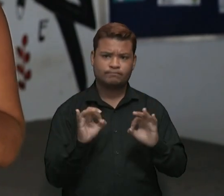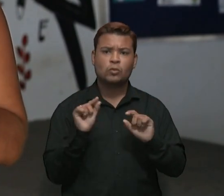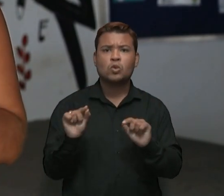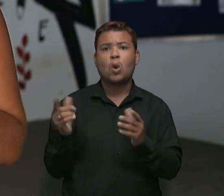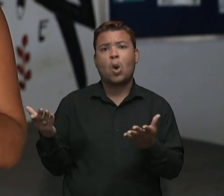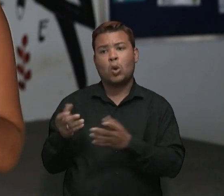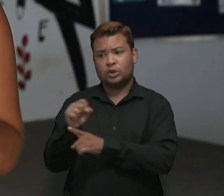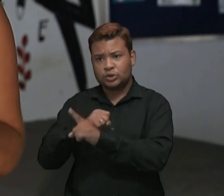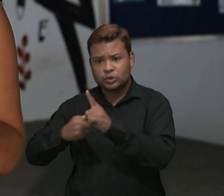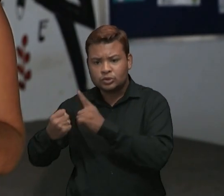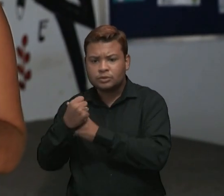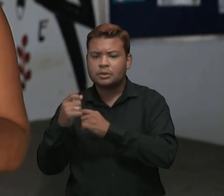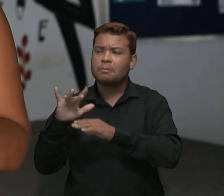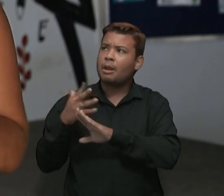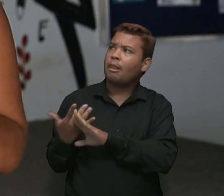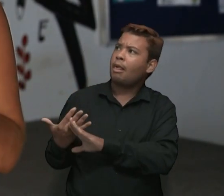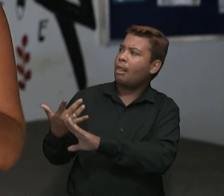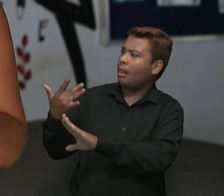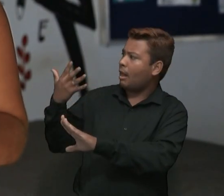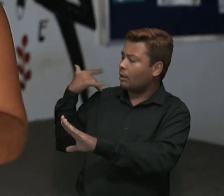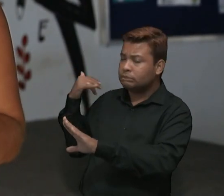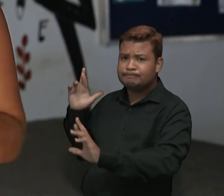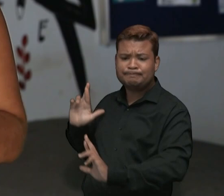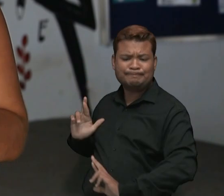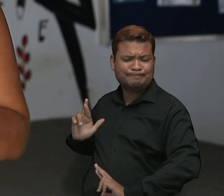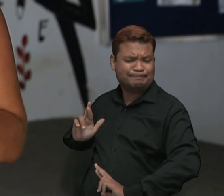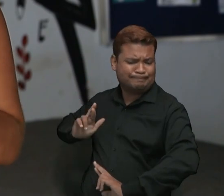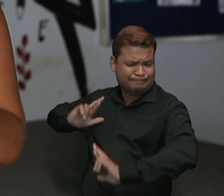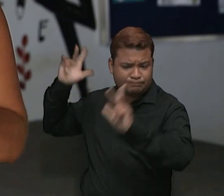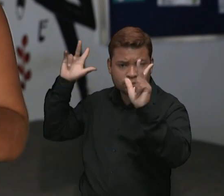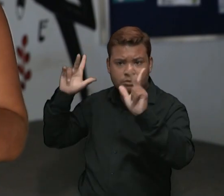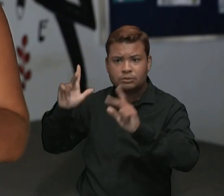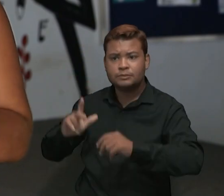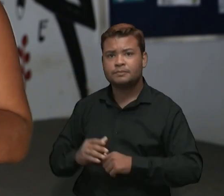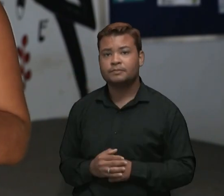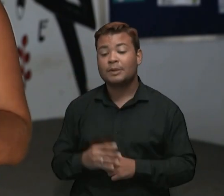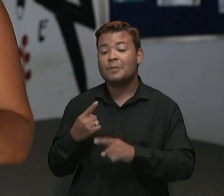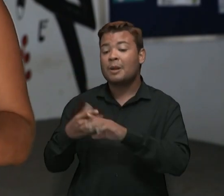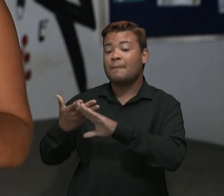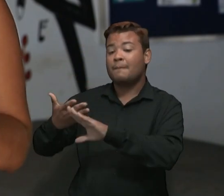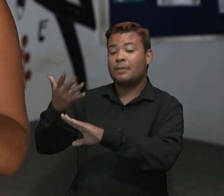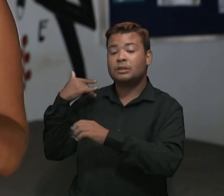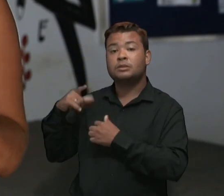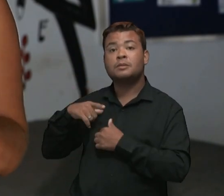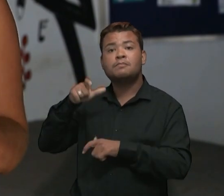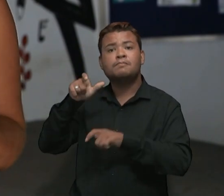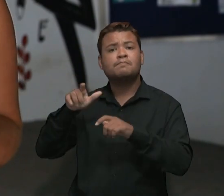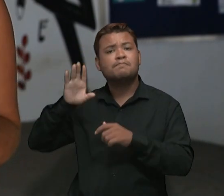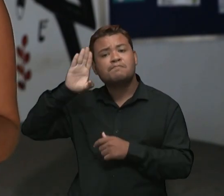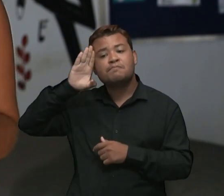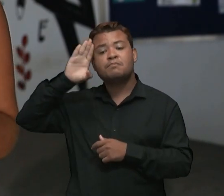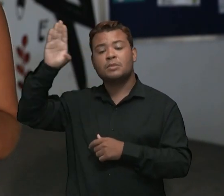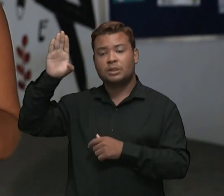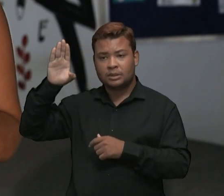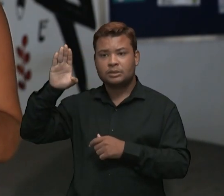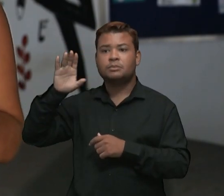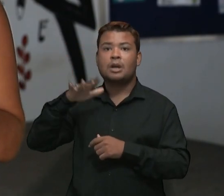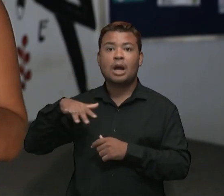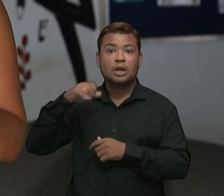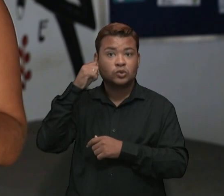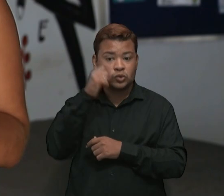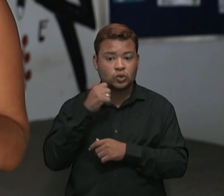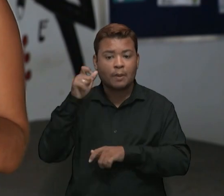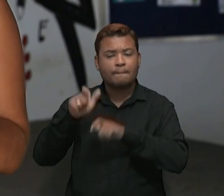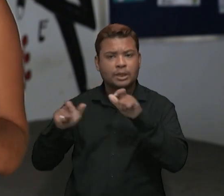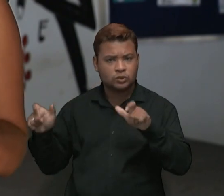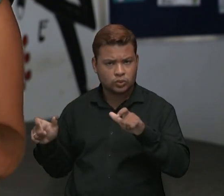bem diferente de décadas e até séculos atrás, época em que viveram os principais clássicos da sociologia.